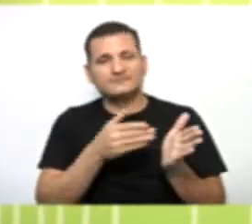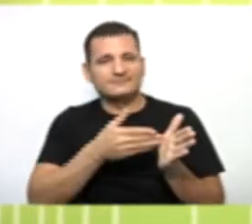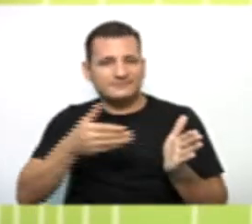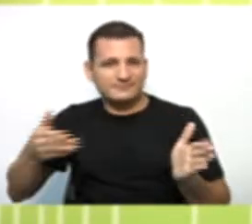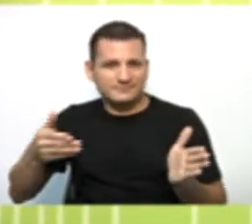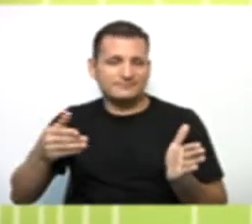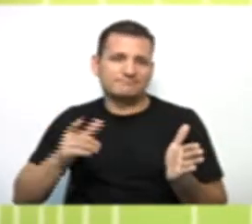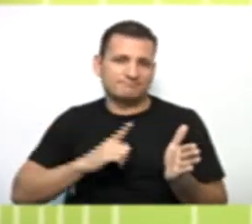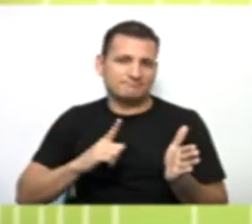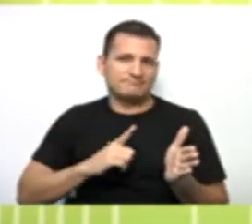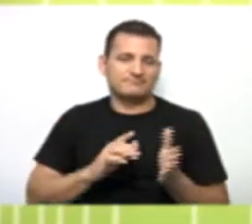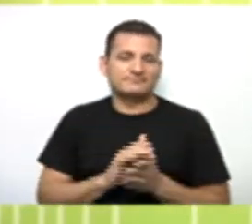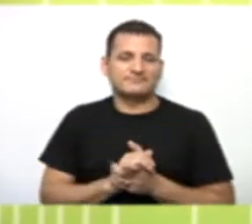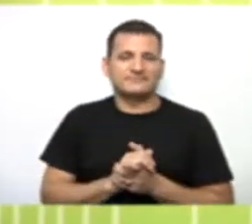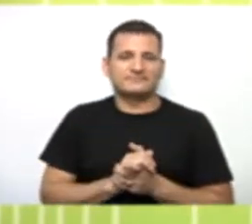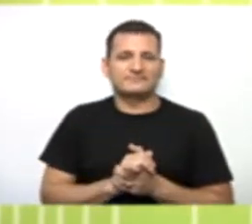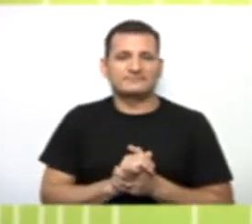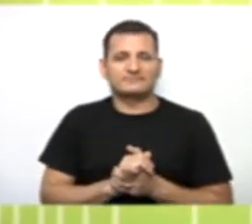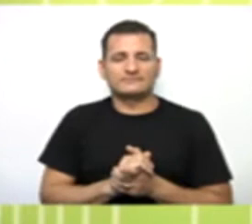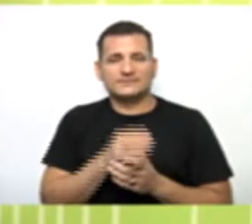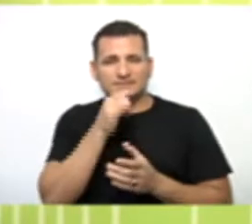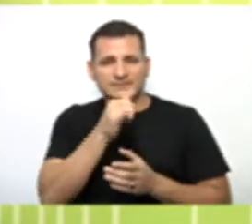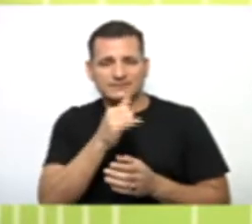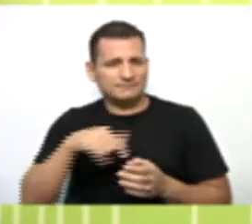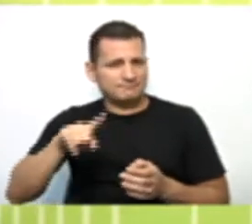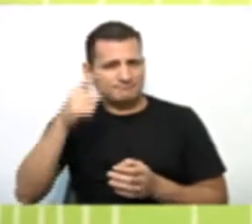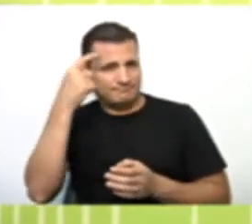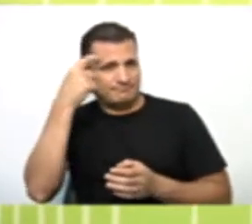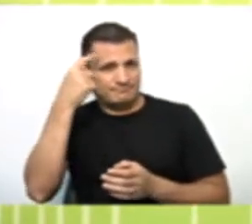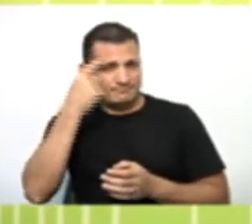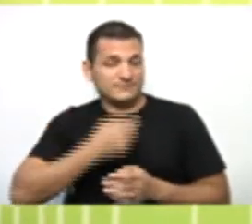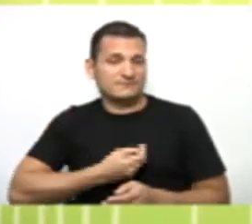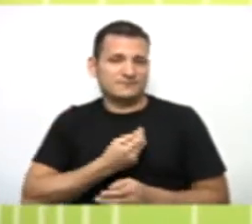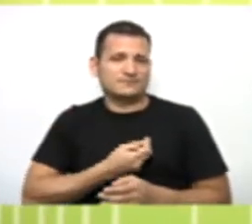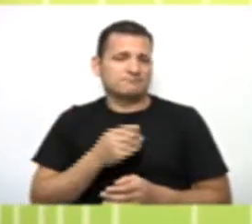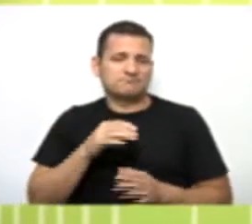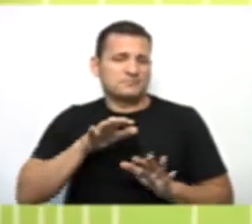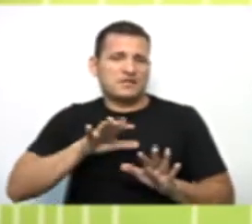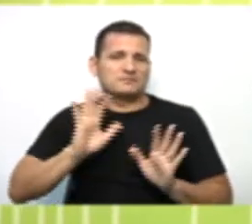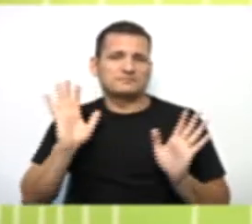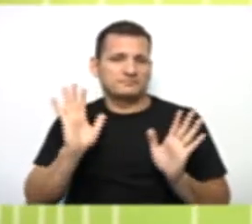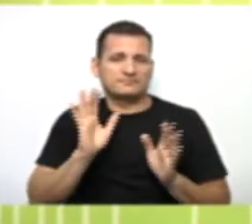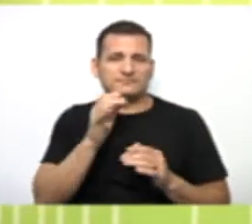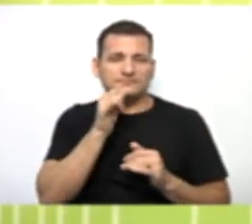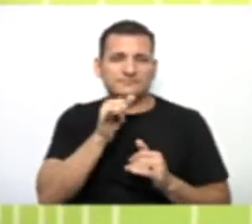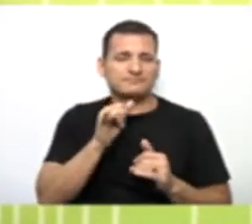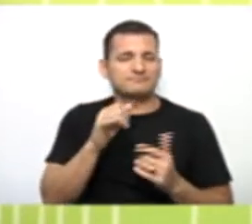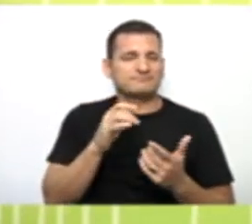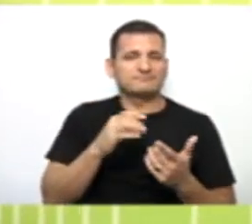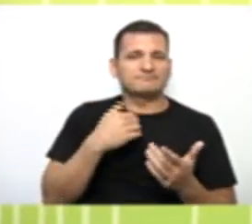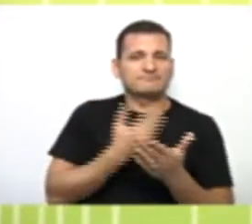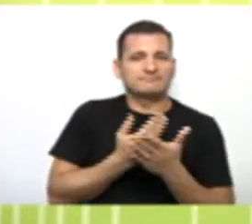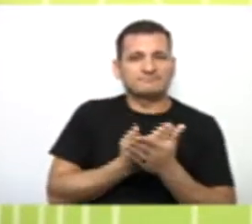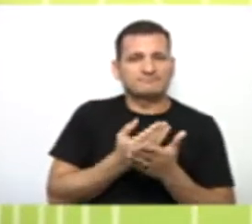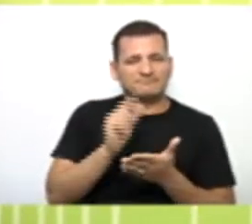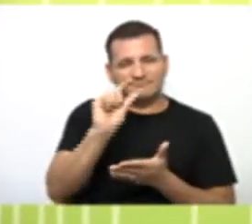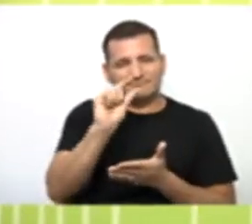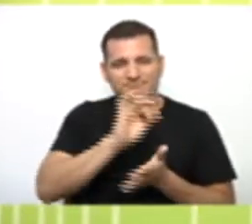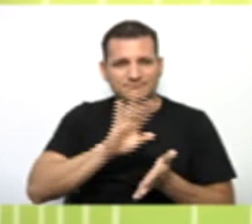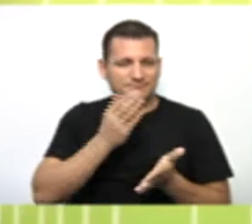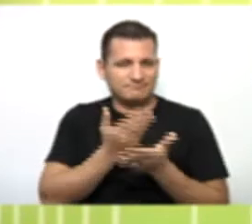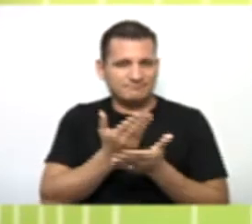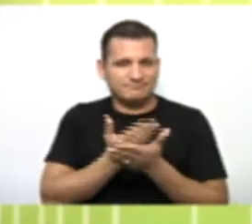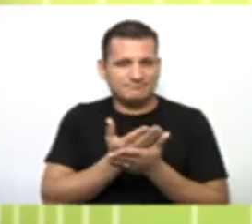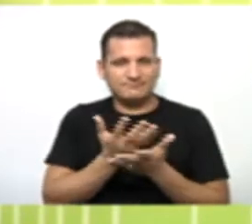é? Se nós pararmos para pensar, olha lá, a própria vida é assim. Lá, quando a gente estuda um pouquinho, vou só abrir um